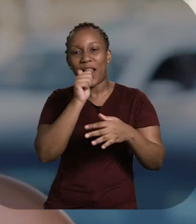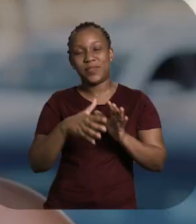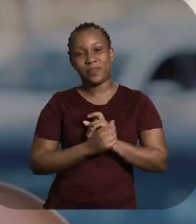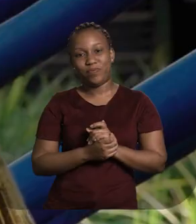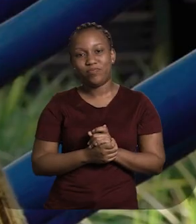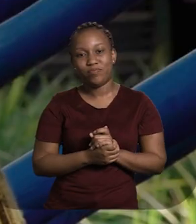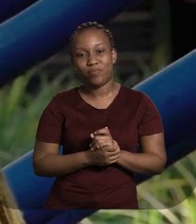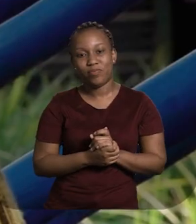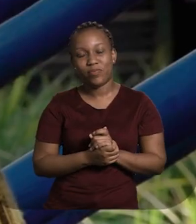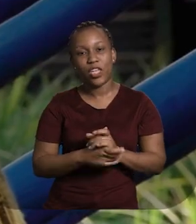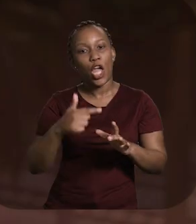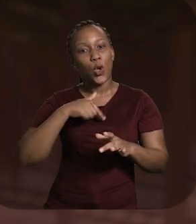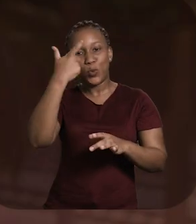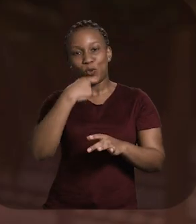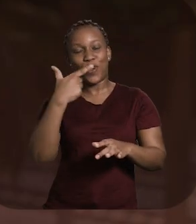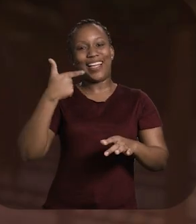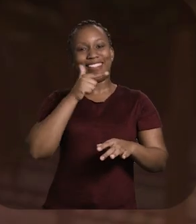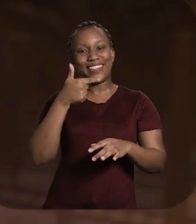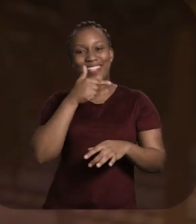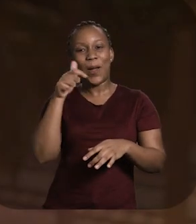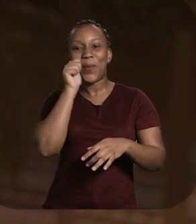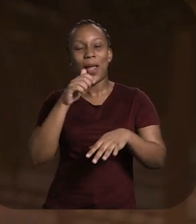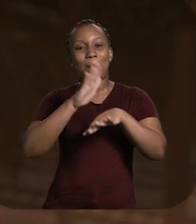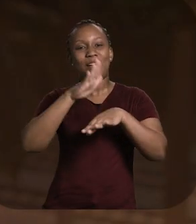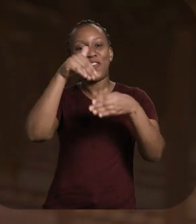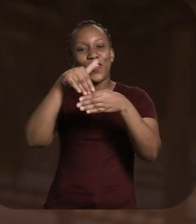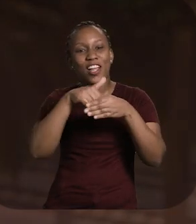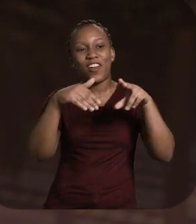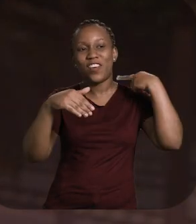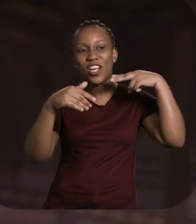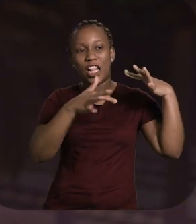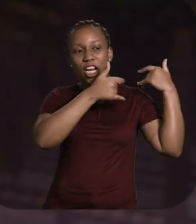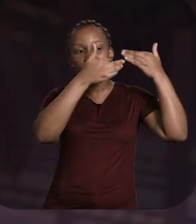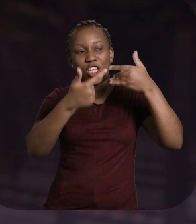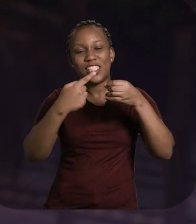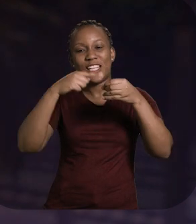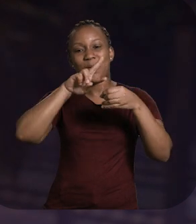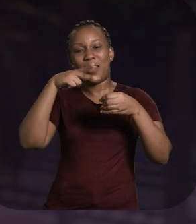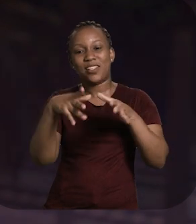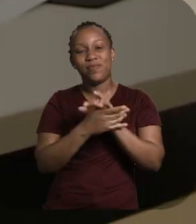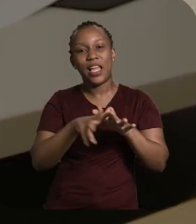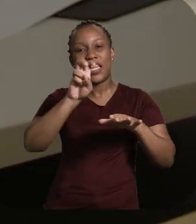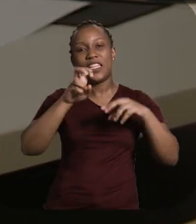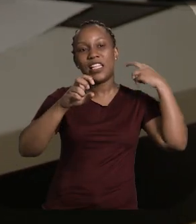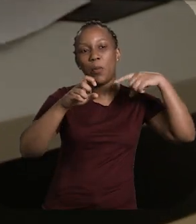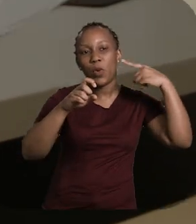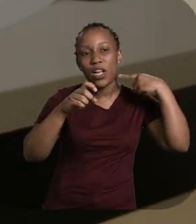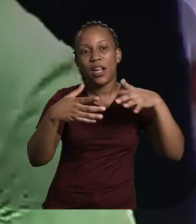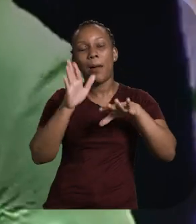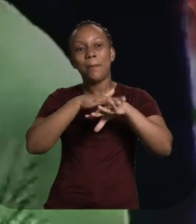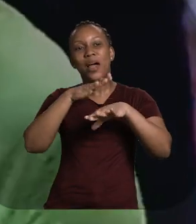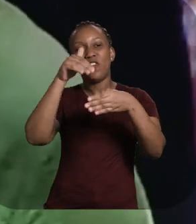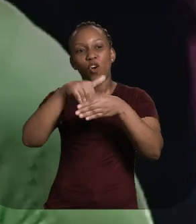mulheres. Eu sou a Áurea Carolina. Fui a mulher mais votada para vereadora da história de BH e a quinta